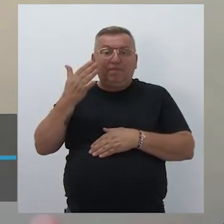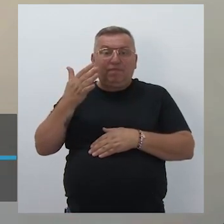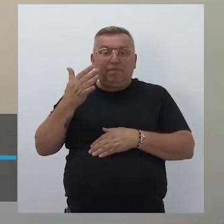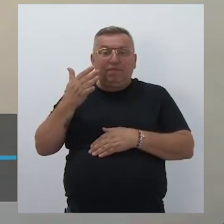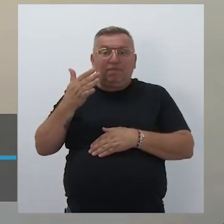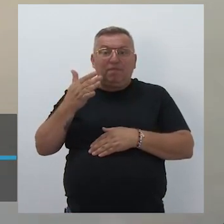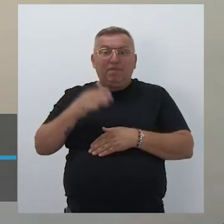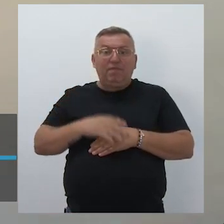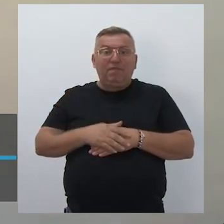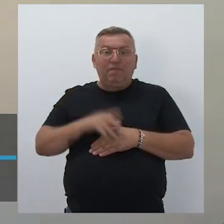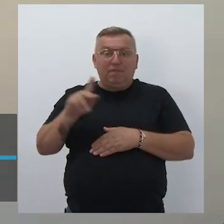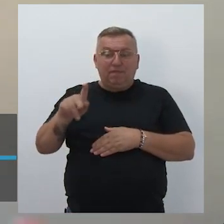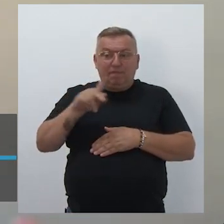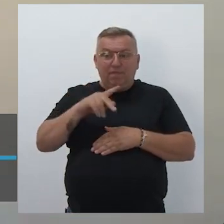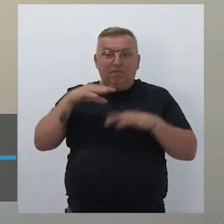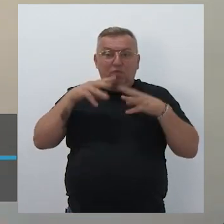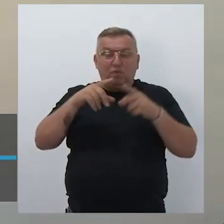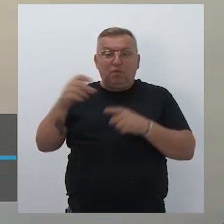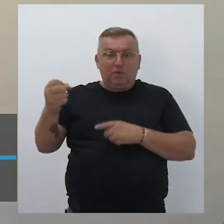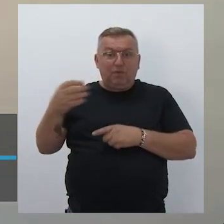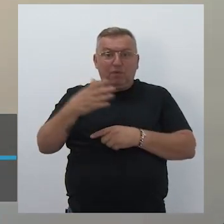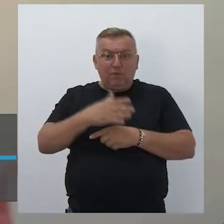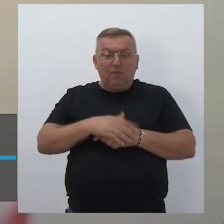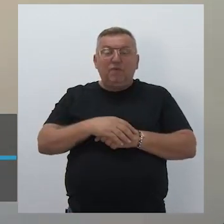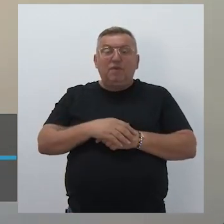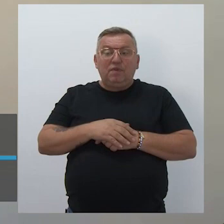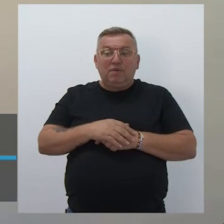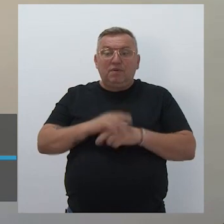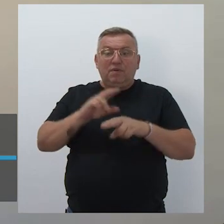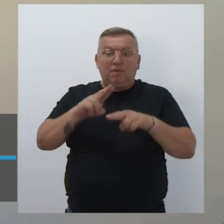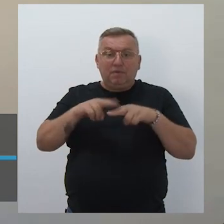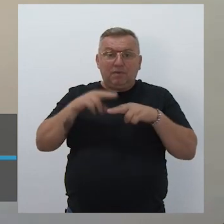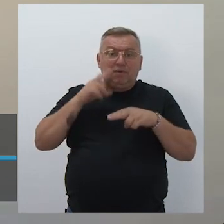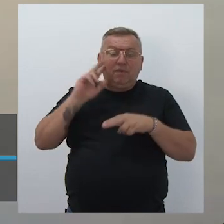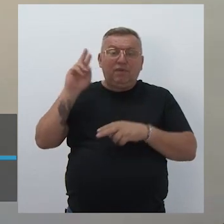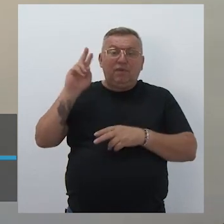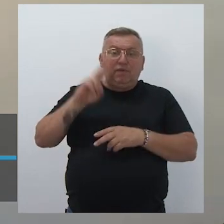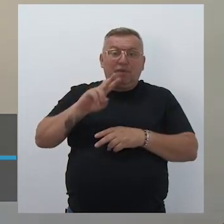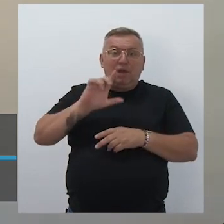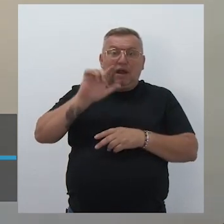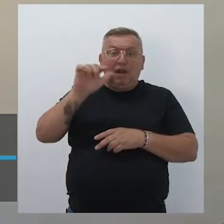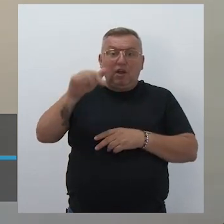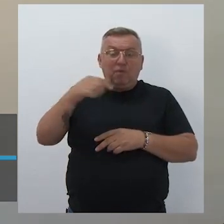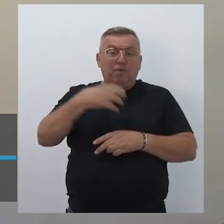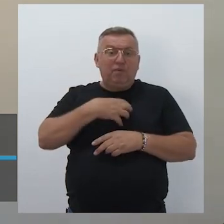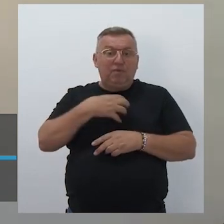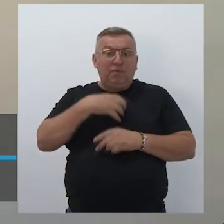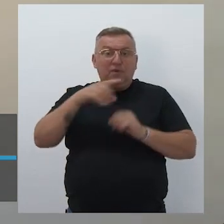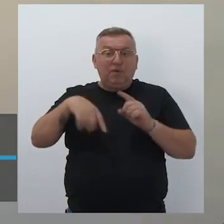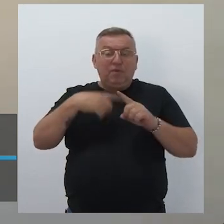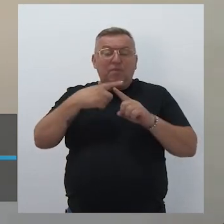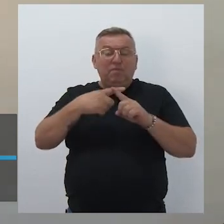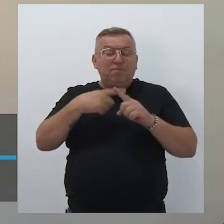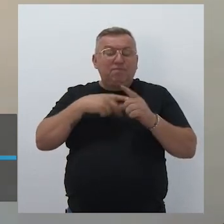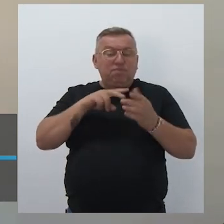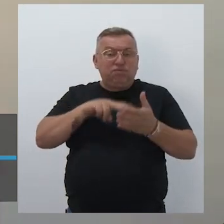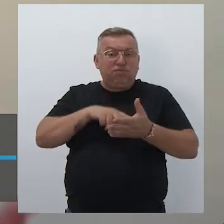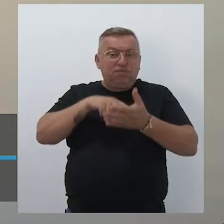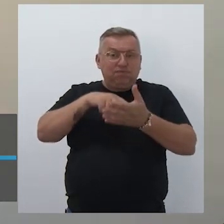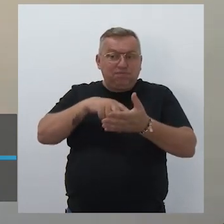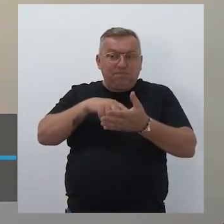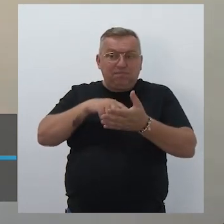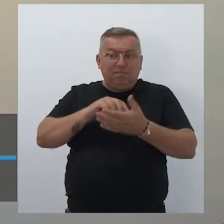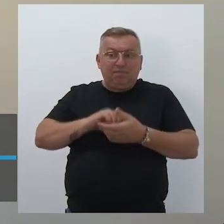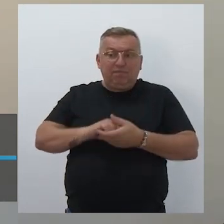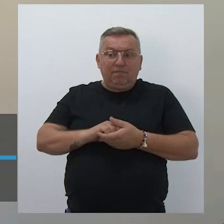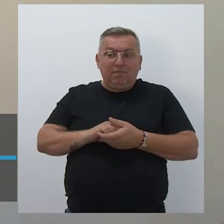aí, você, professora, é tudo muito novo, a gente sabe disso. Por isso a gente vem depois com uma formação mais consistente, mais sólida, onde a gente